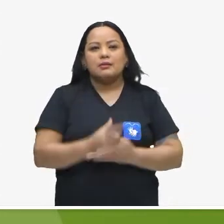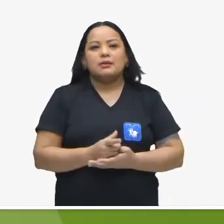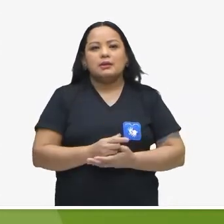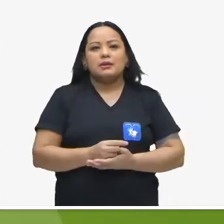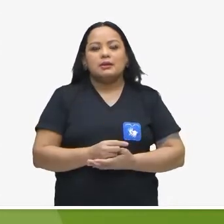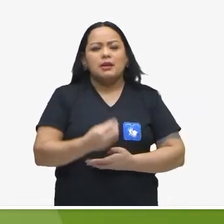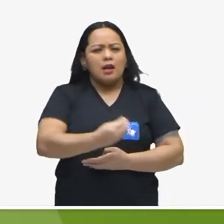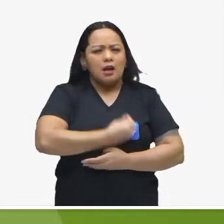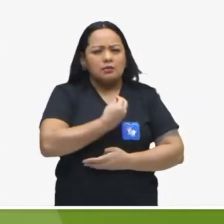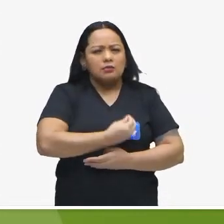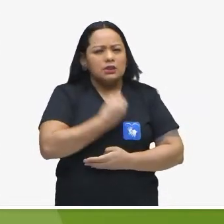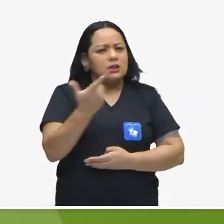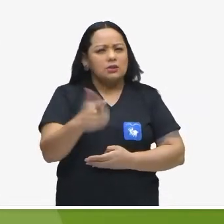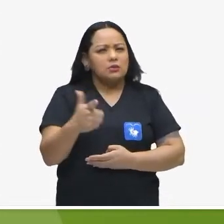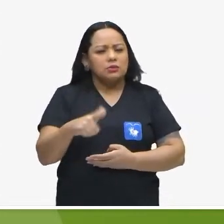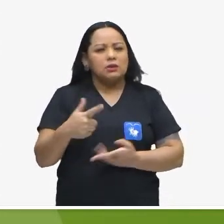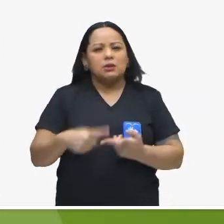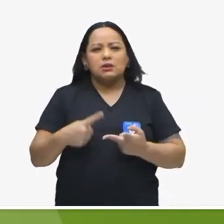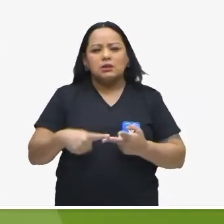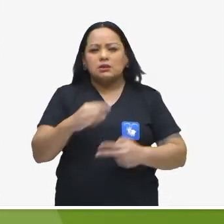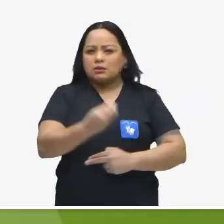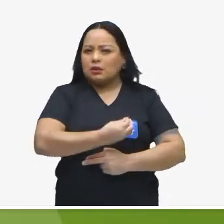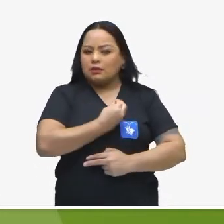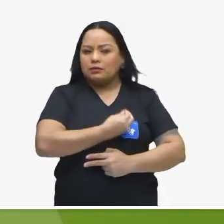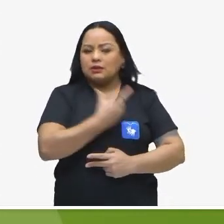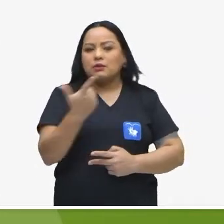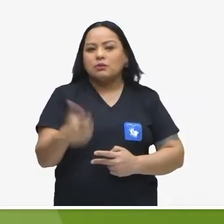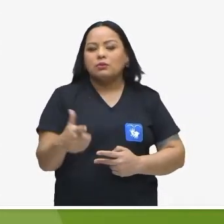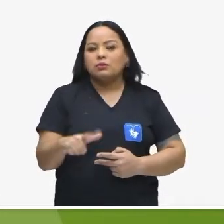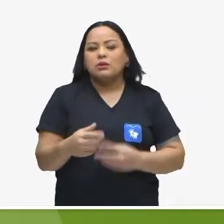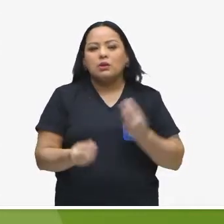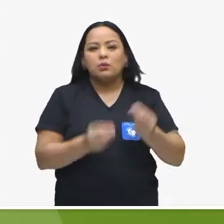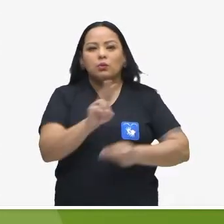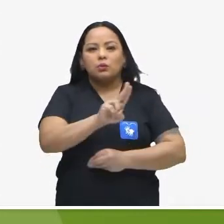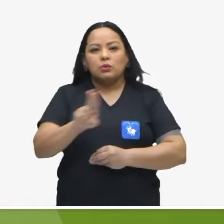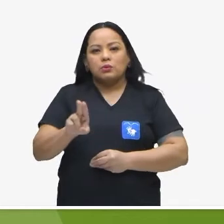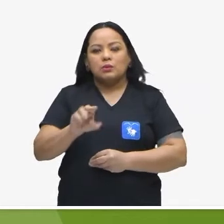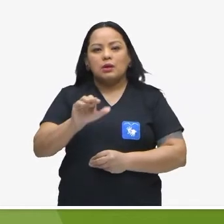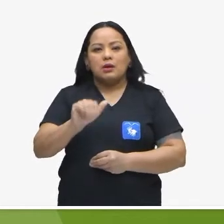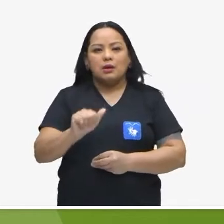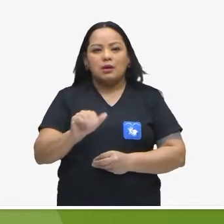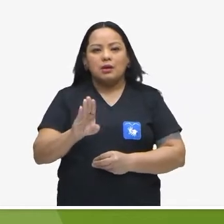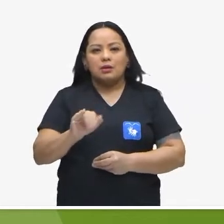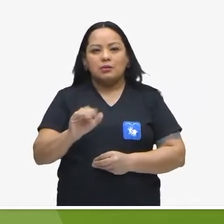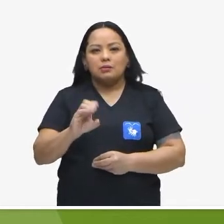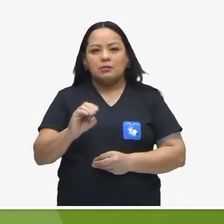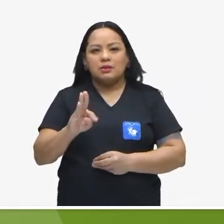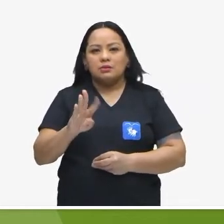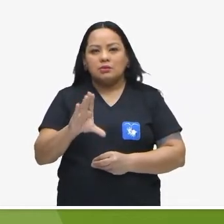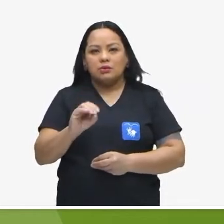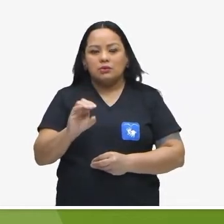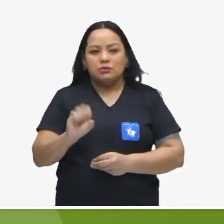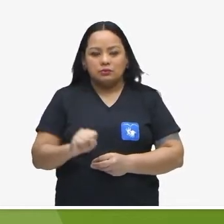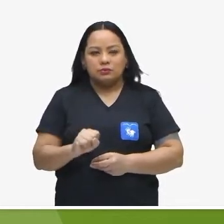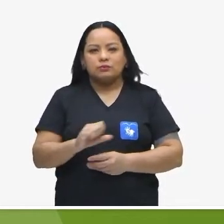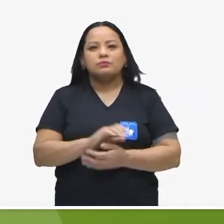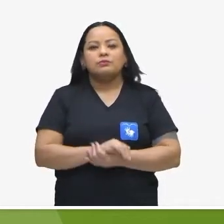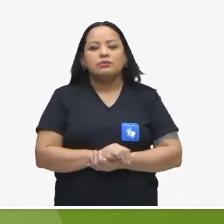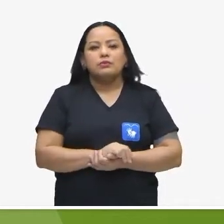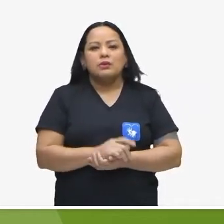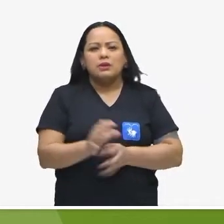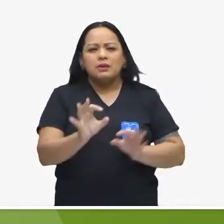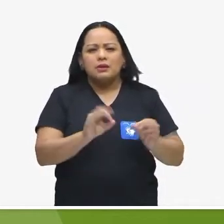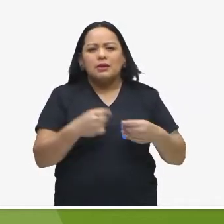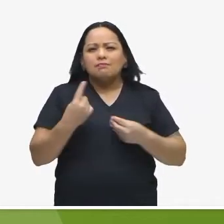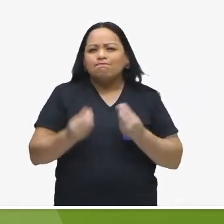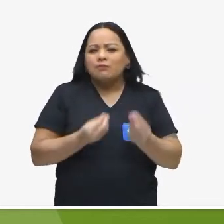sem vida. Esses fatores sem vida são chamados de fatores abióticos, que por mais que